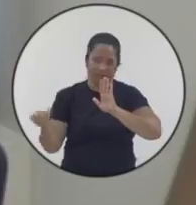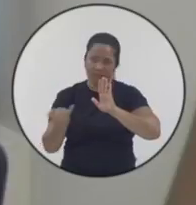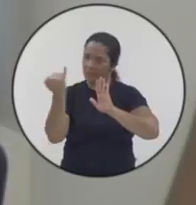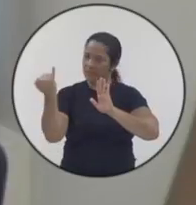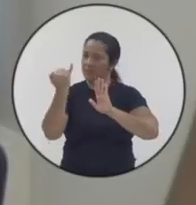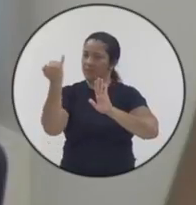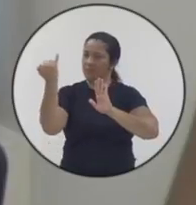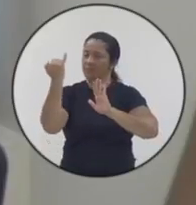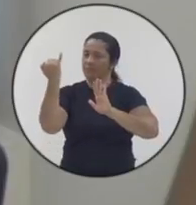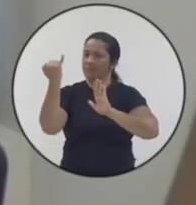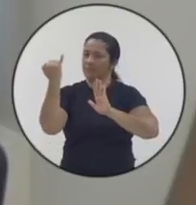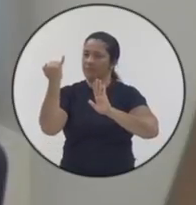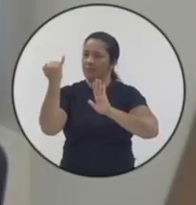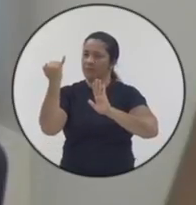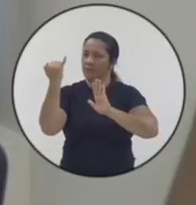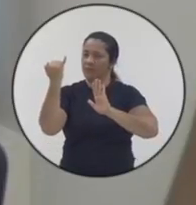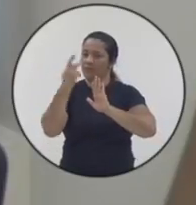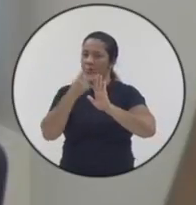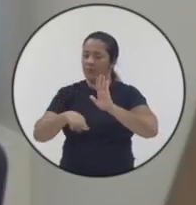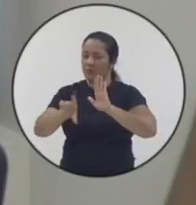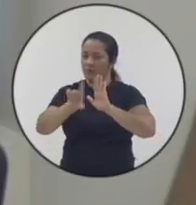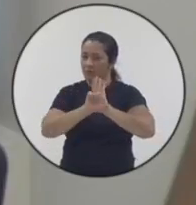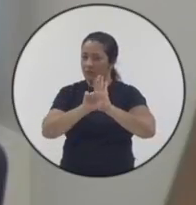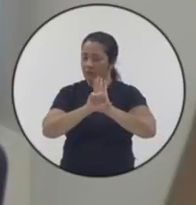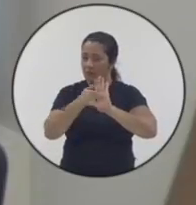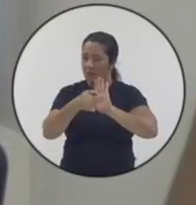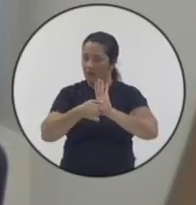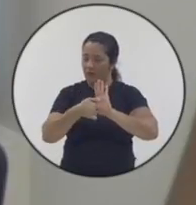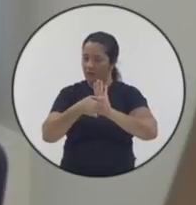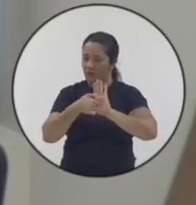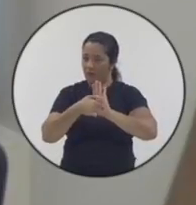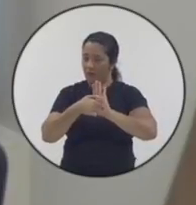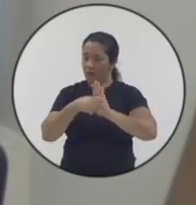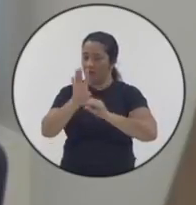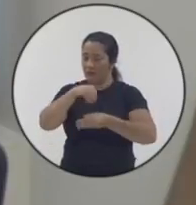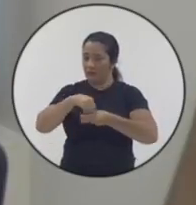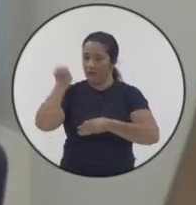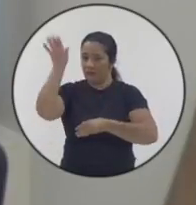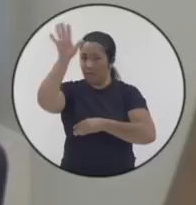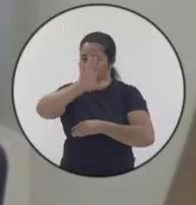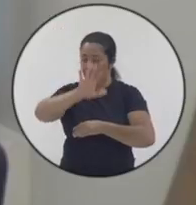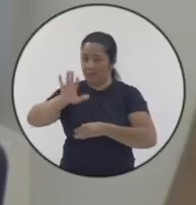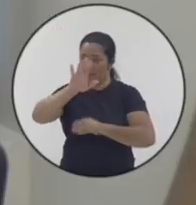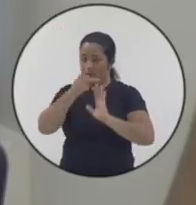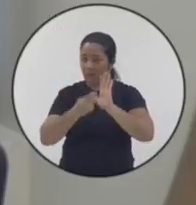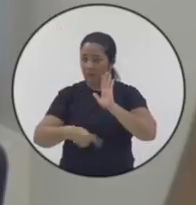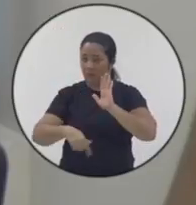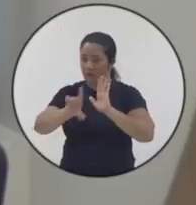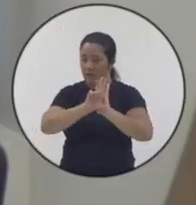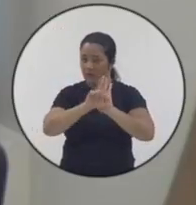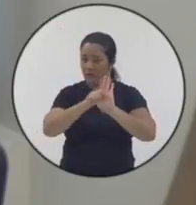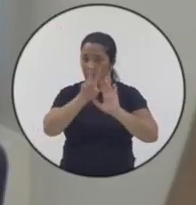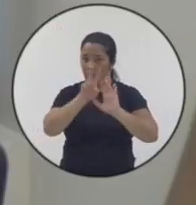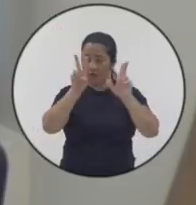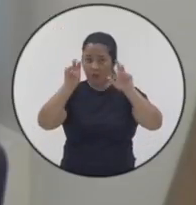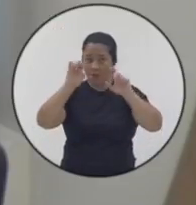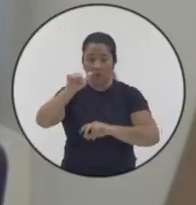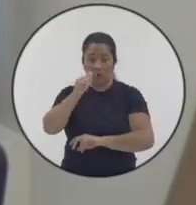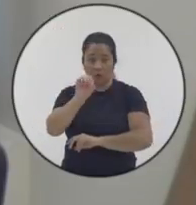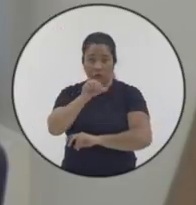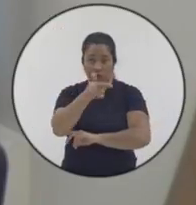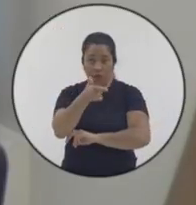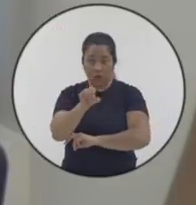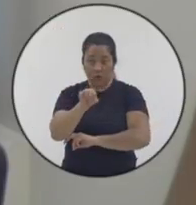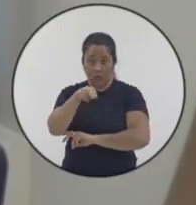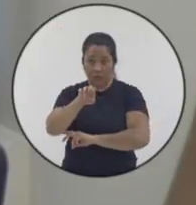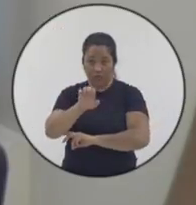simbólicos projetos de leis que existem hoje na legislação brasileira, que é o projeto de lei que a gente chama de João Nério, ou Lei da Identidade de